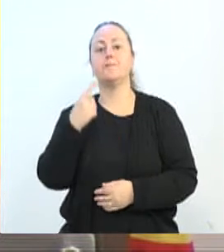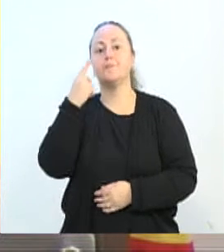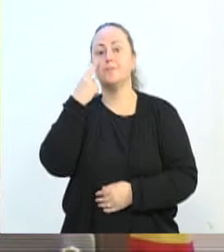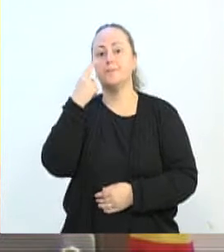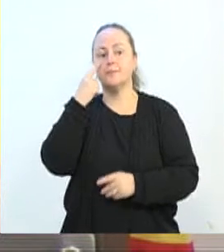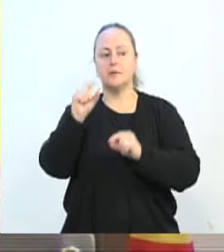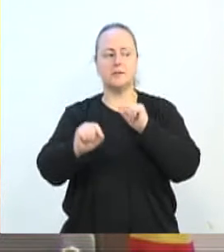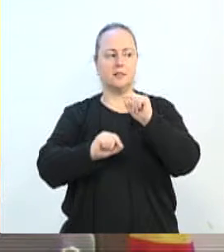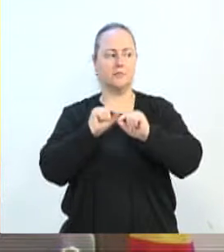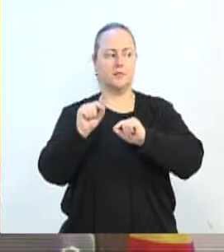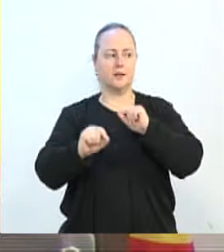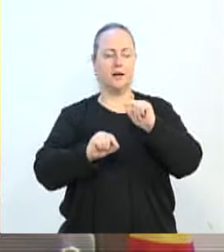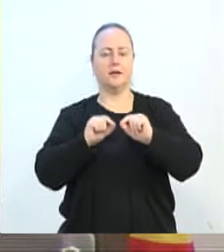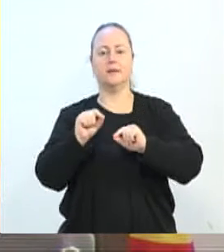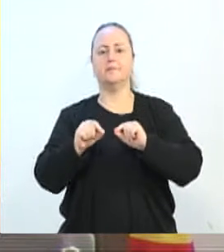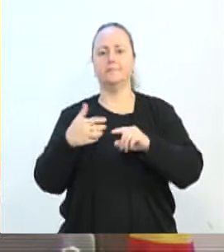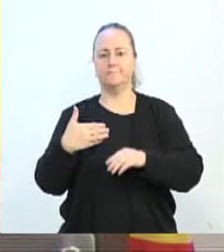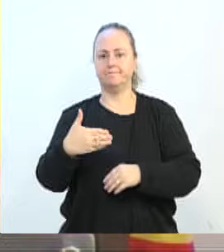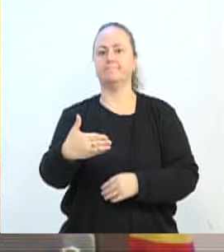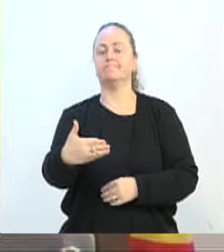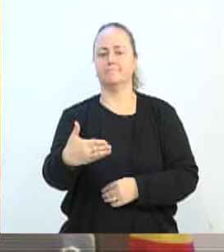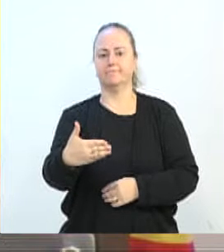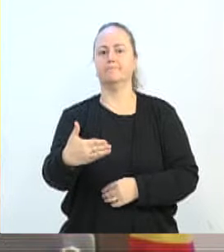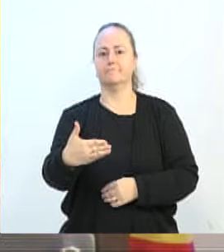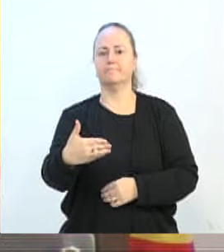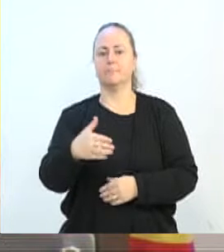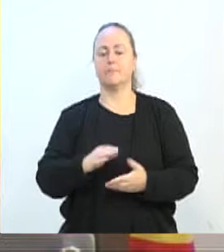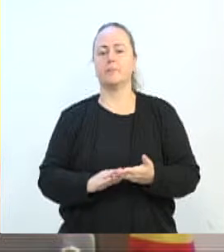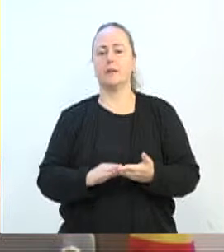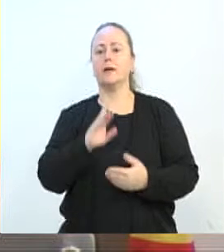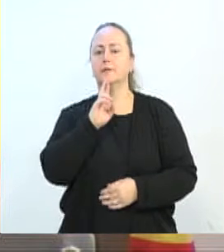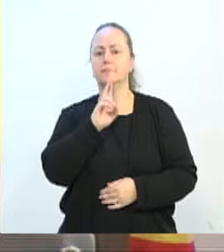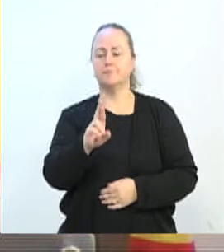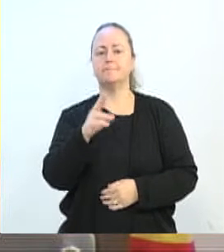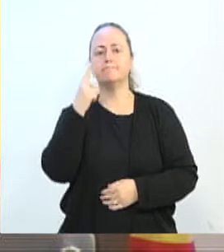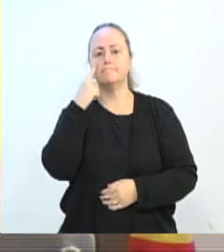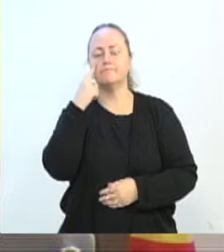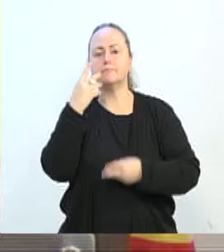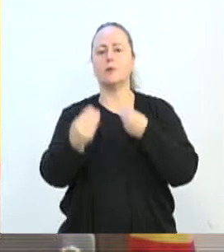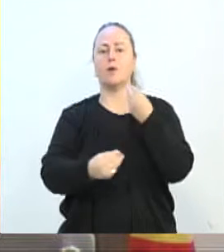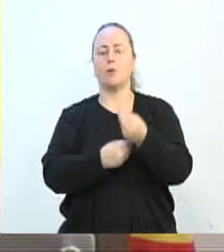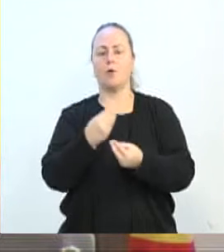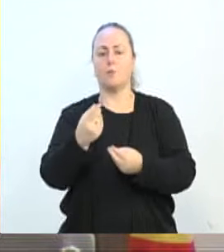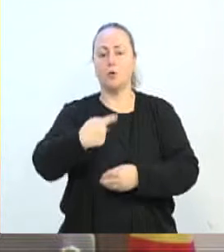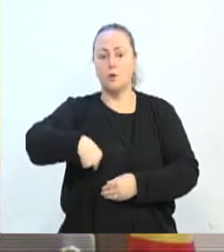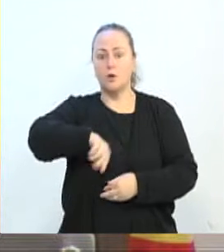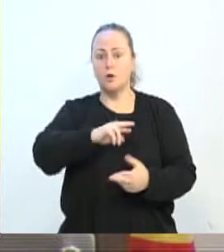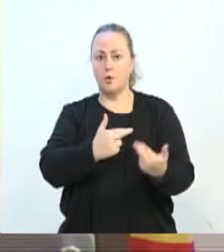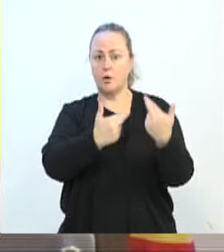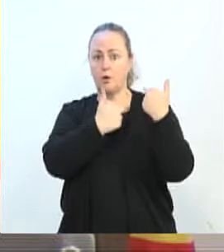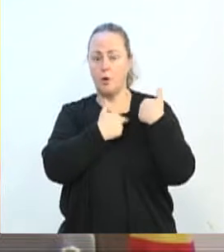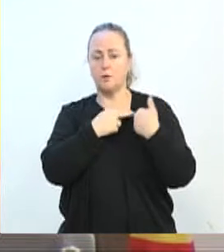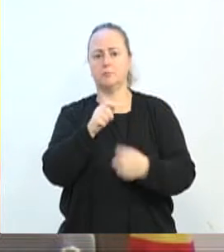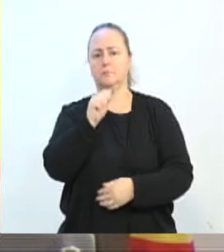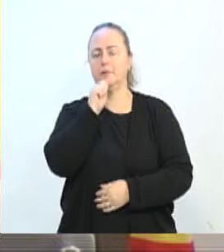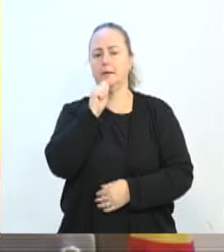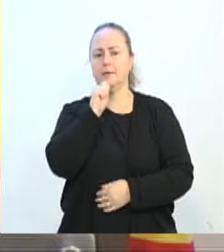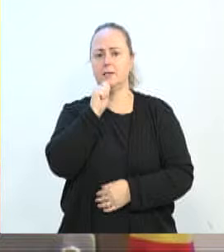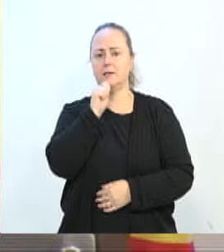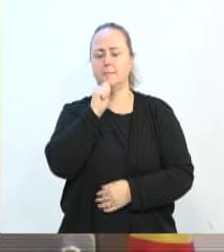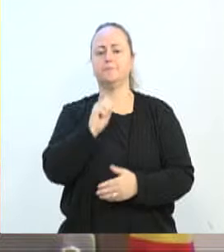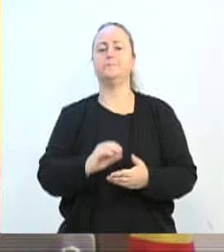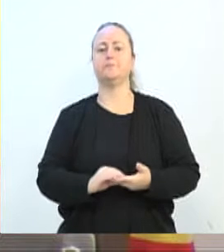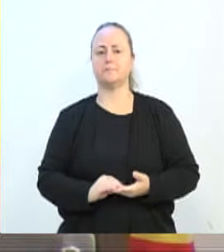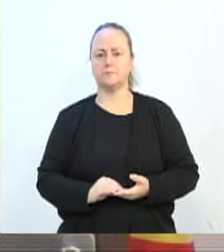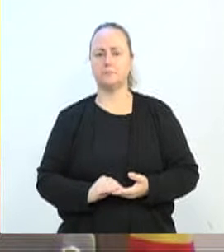o governo Municipal devem dar as respostas para a população não é tarefa Nossa como Vereador e resolver a situação da interdição da Rua Vereadora